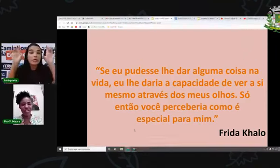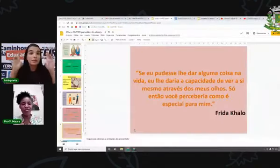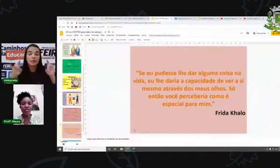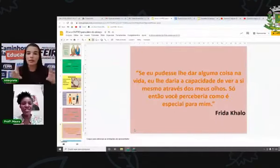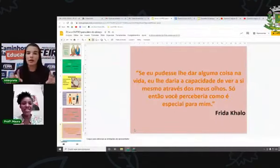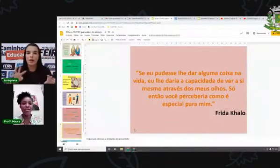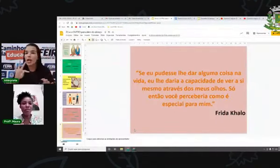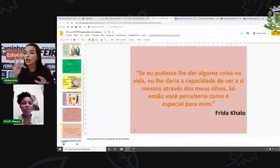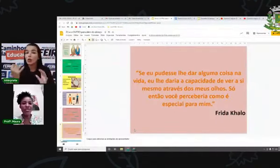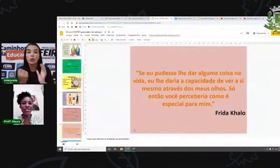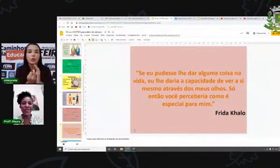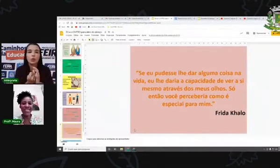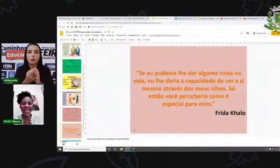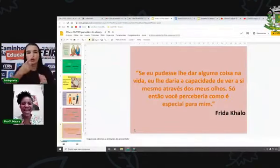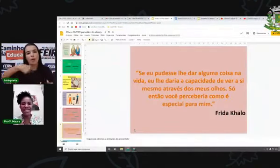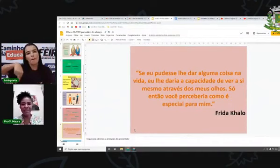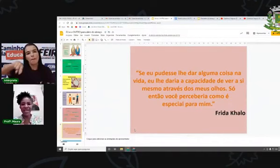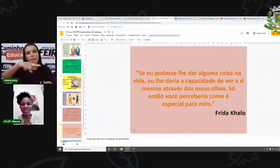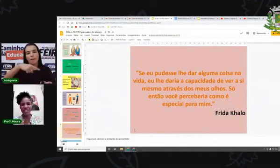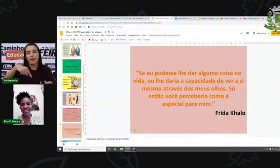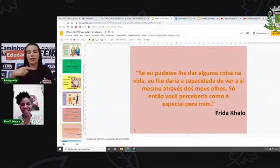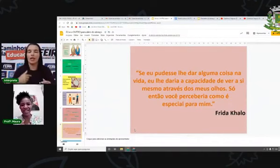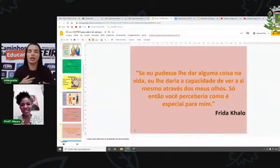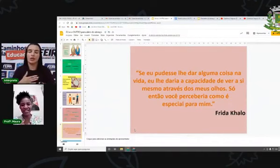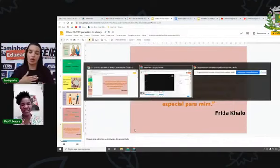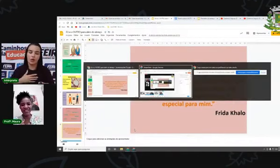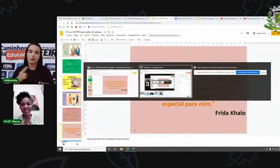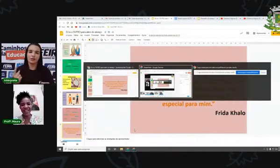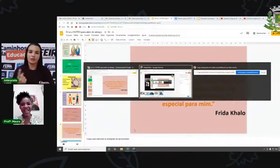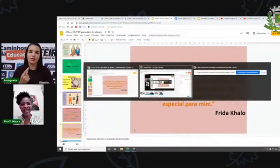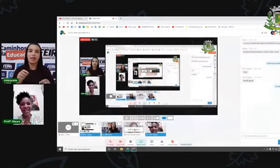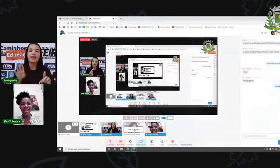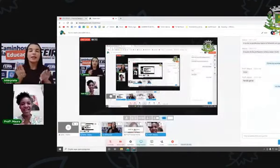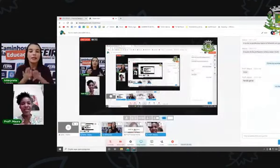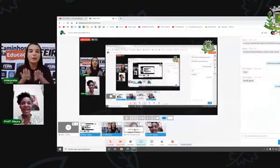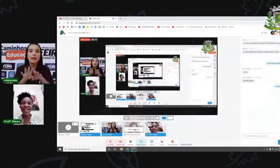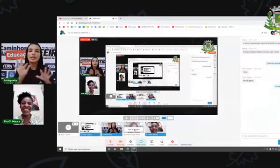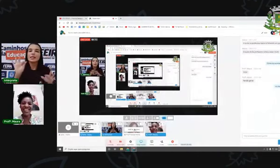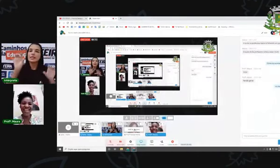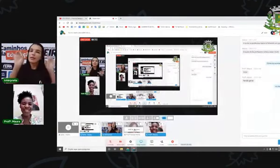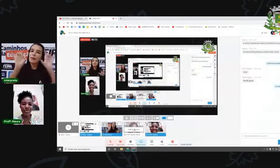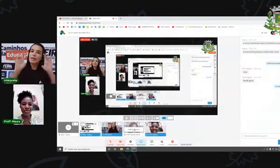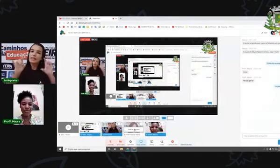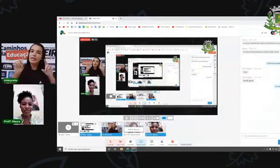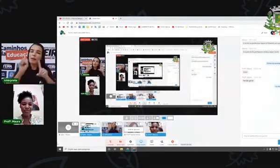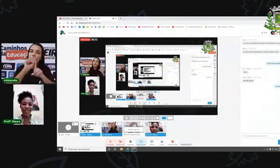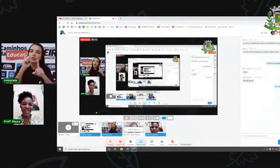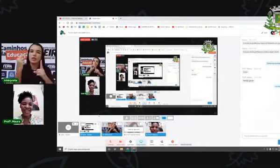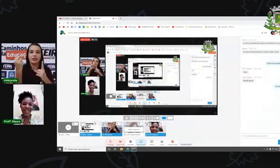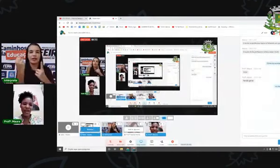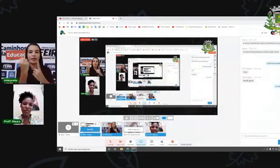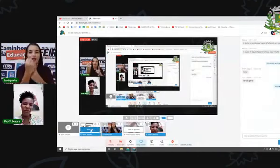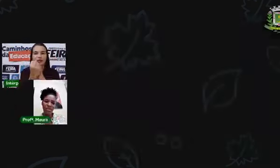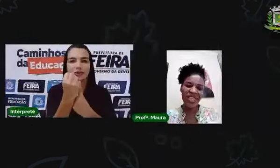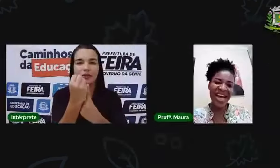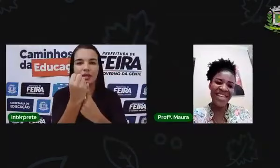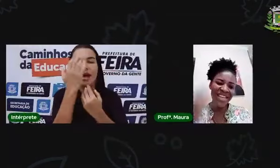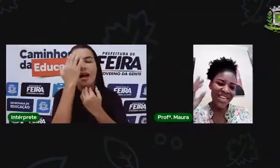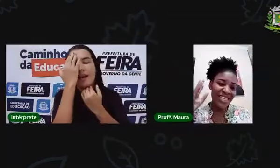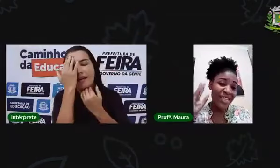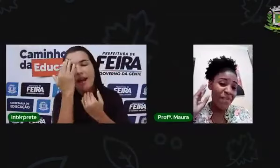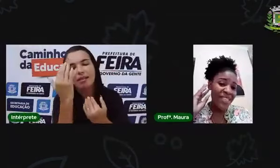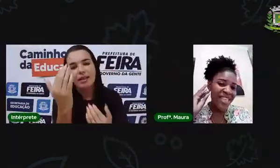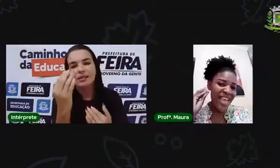nós. Vocês são muito especiais para a sociedade, tá? Eu agradeço a